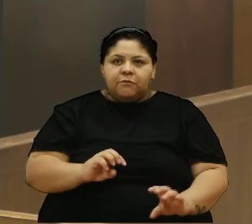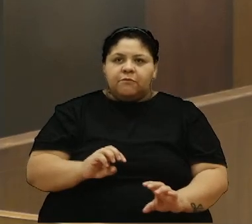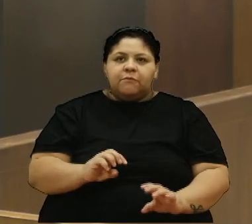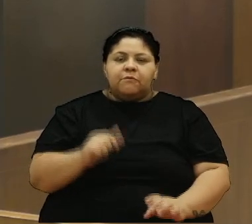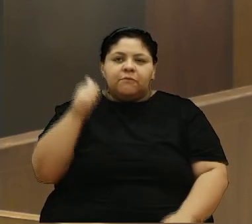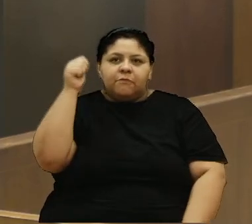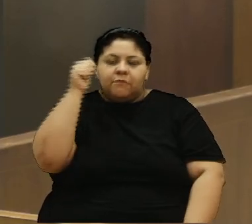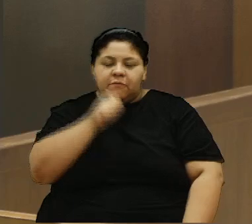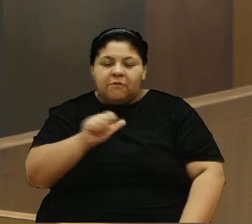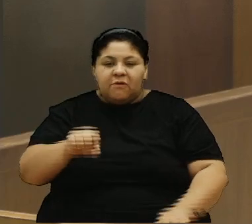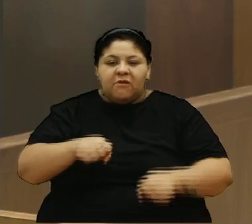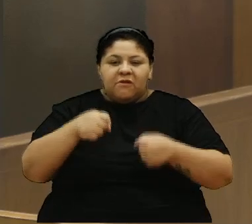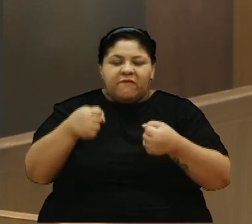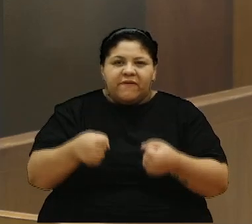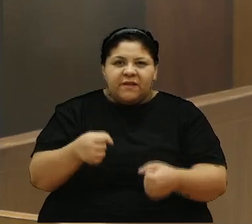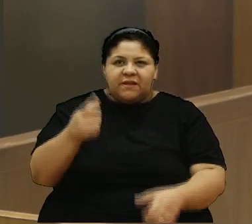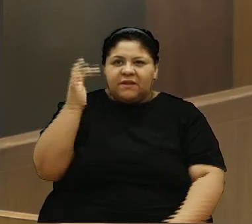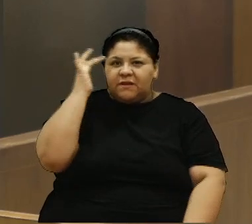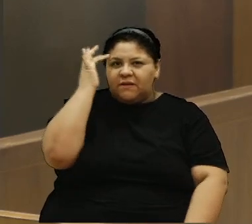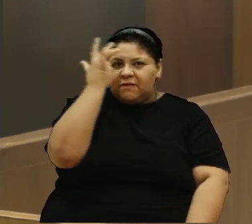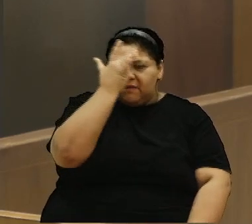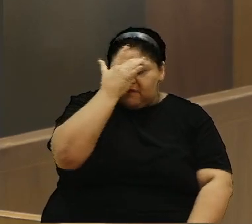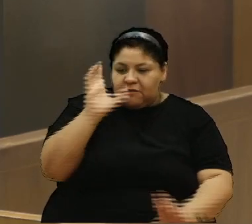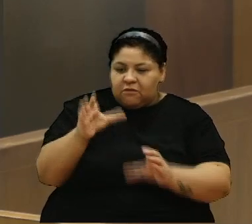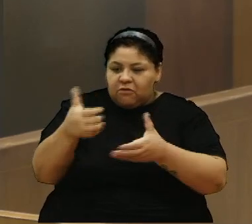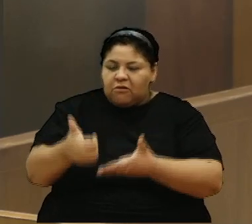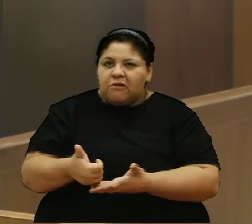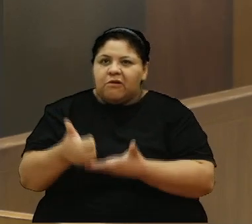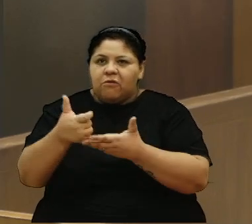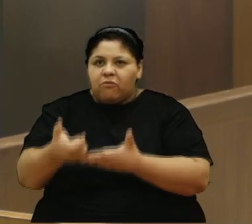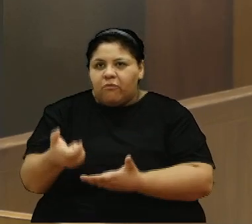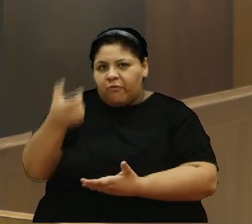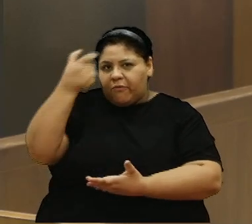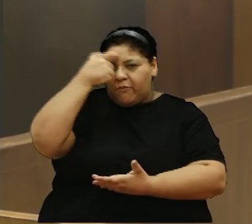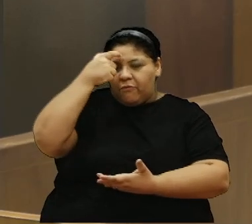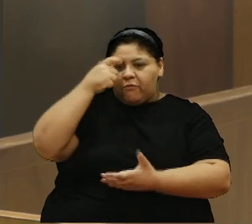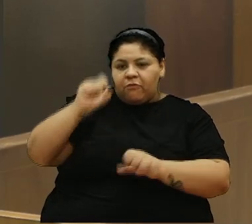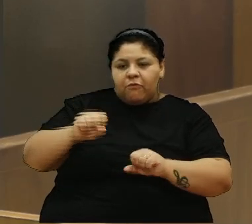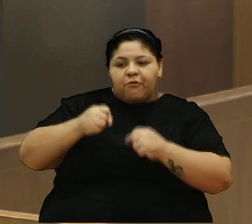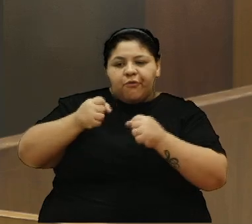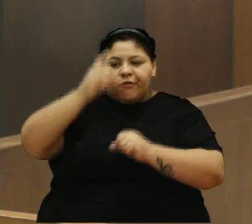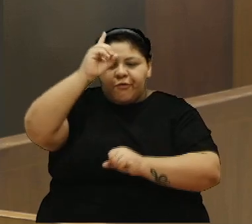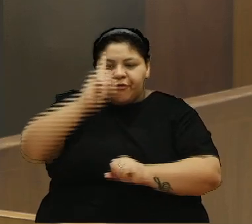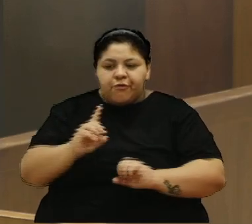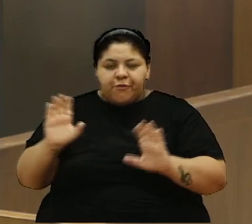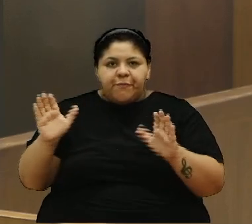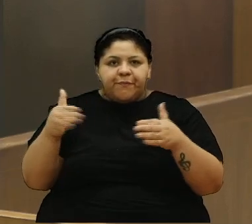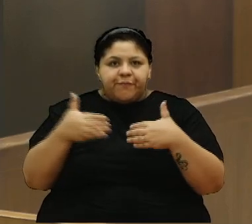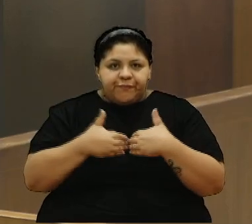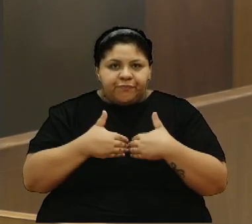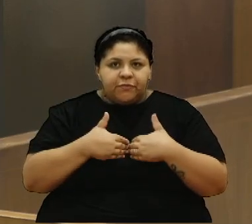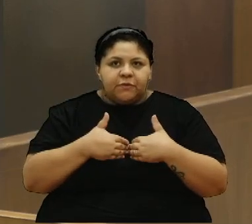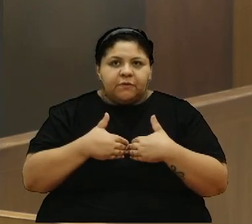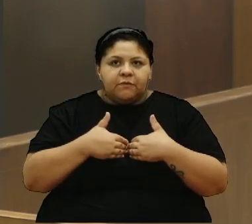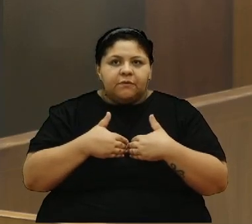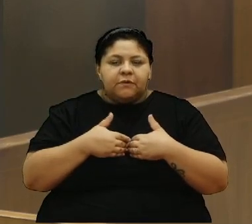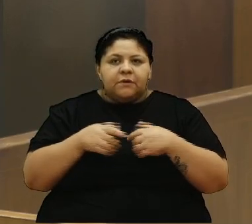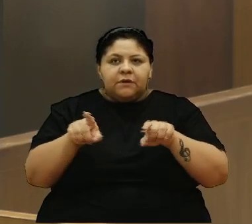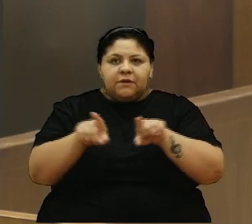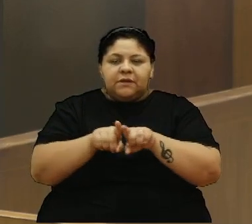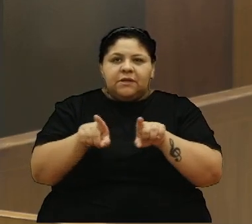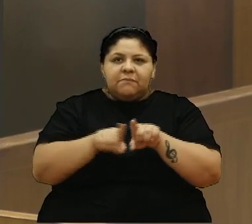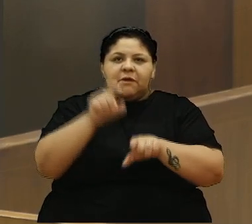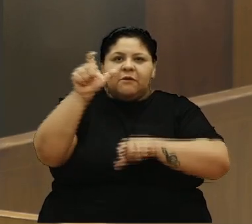em Defesa da Saúde Mental, Frente Parlamentar de Conscientização em Defesa dos Direitos dos Autistas e Portadores de Doenças